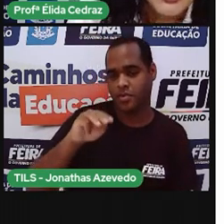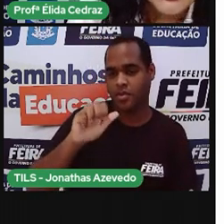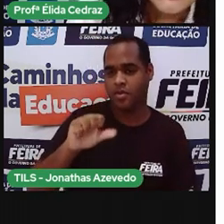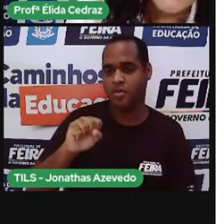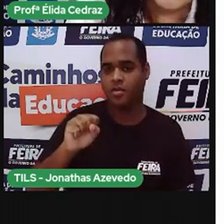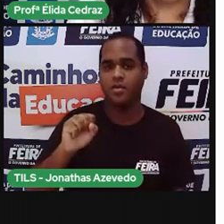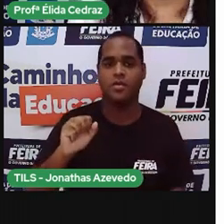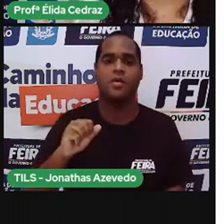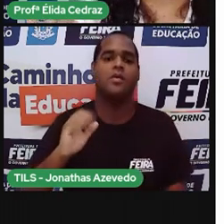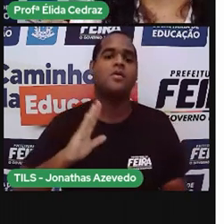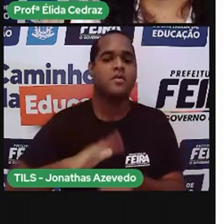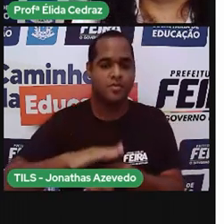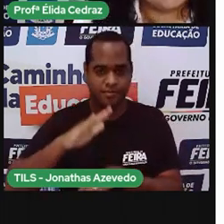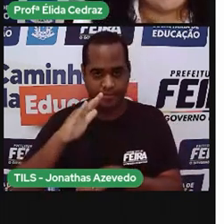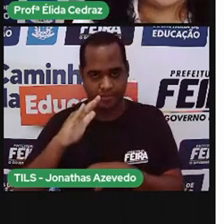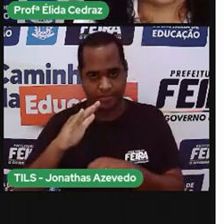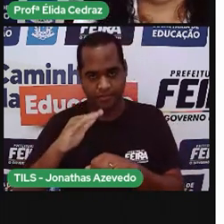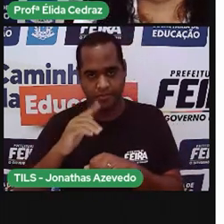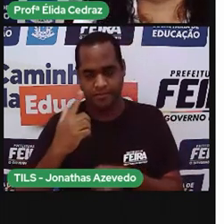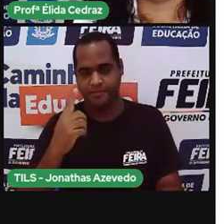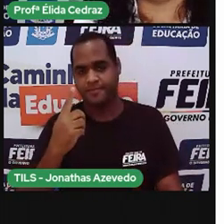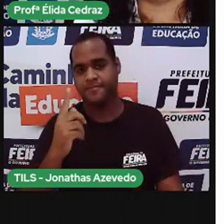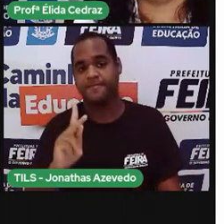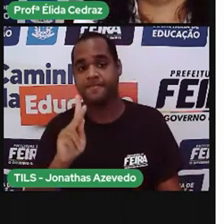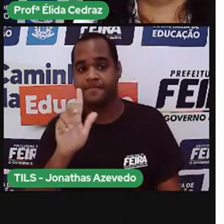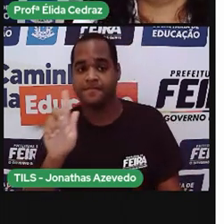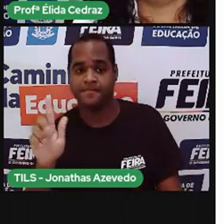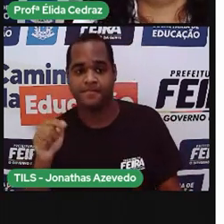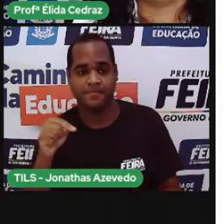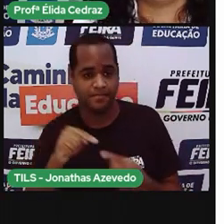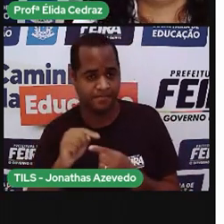maior ou é menor do que 1 quilo?